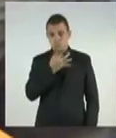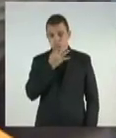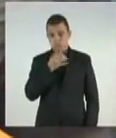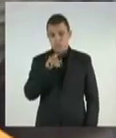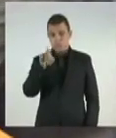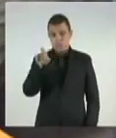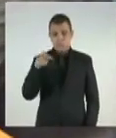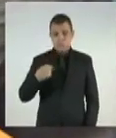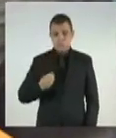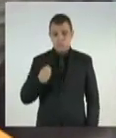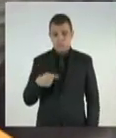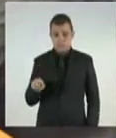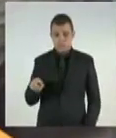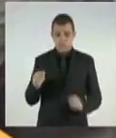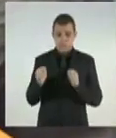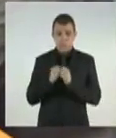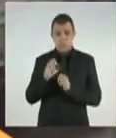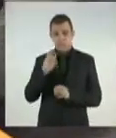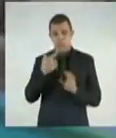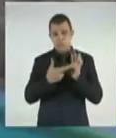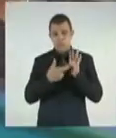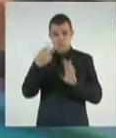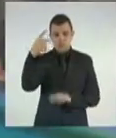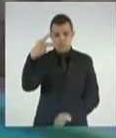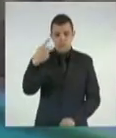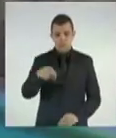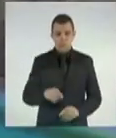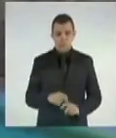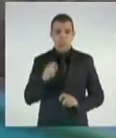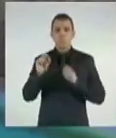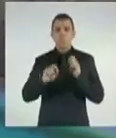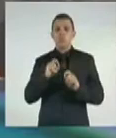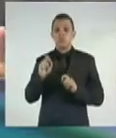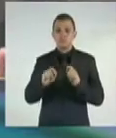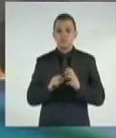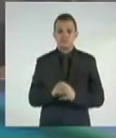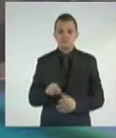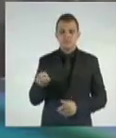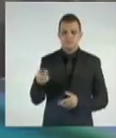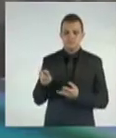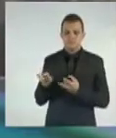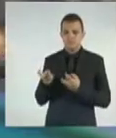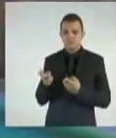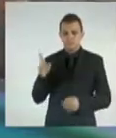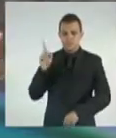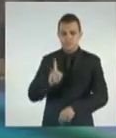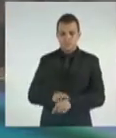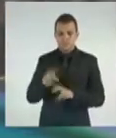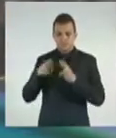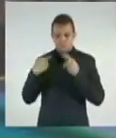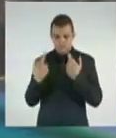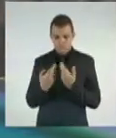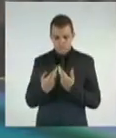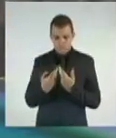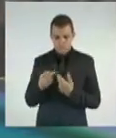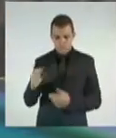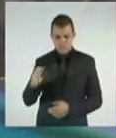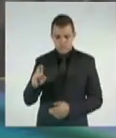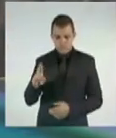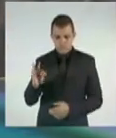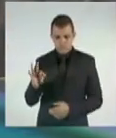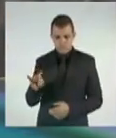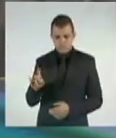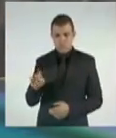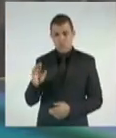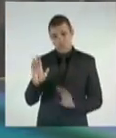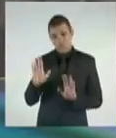ter participado, algum representante, aonde foi visto, no momento da reunião na CUT, que é legitimamente ligado ao